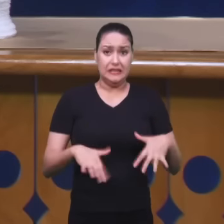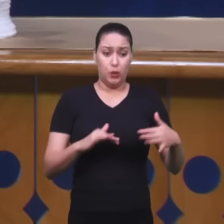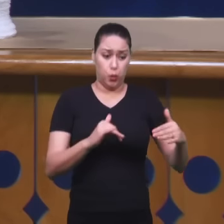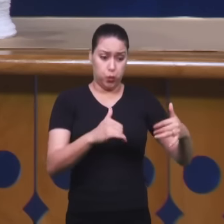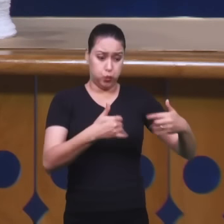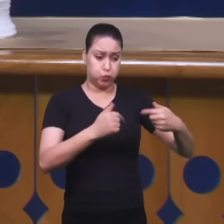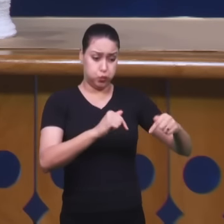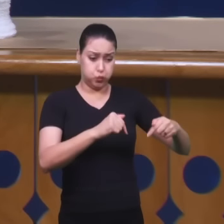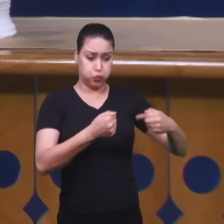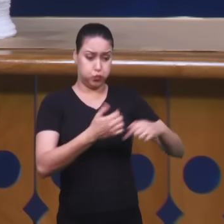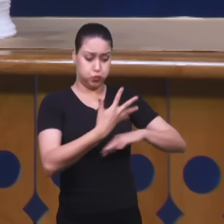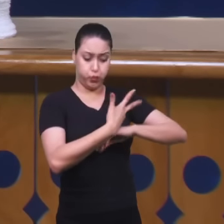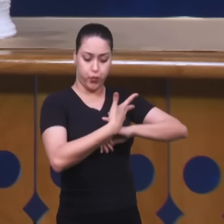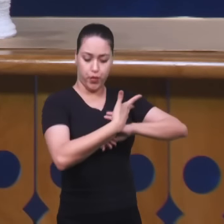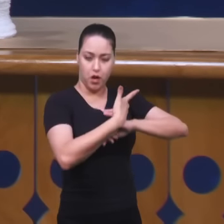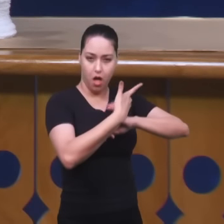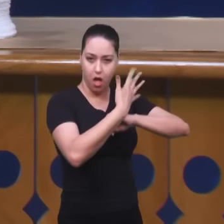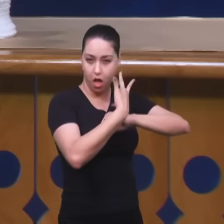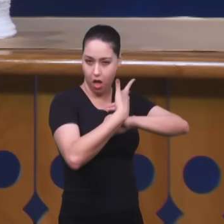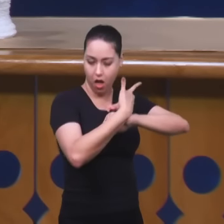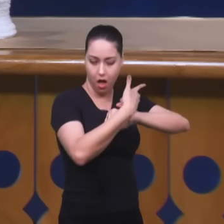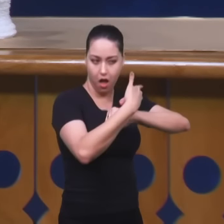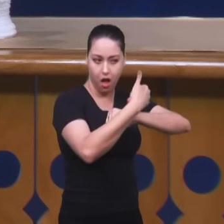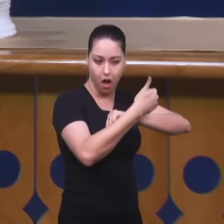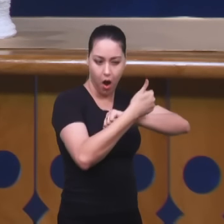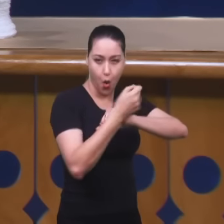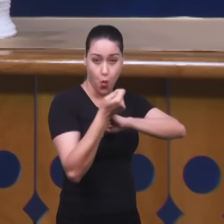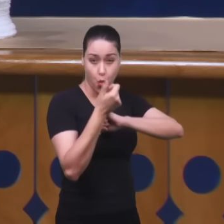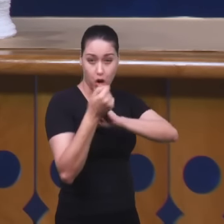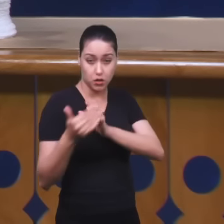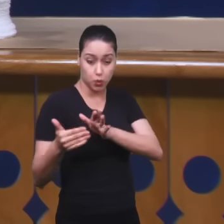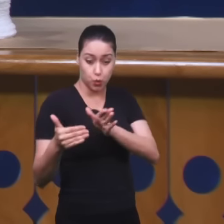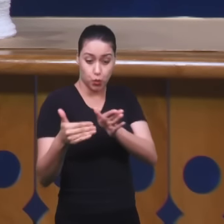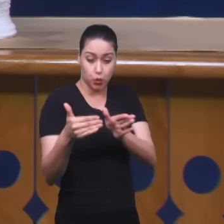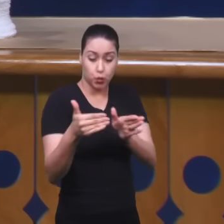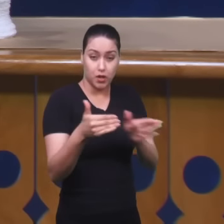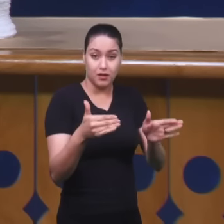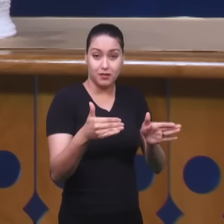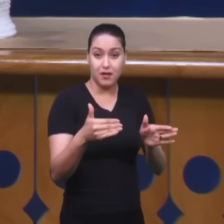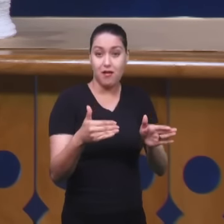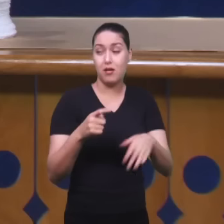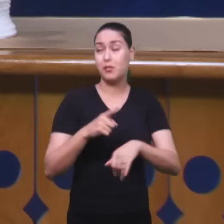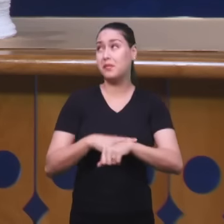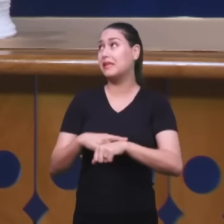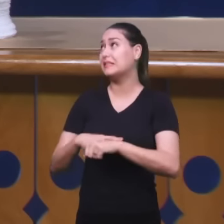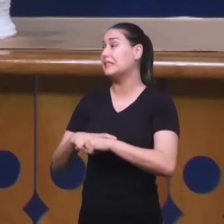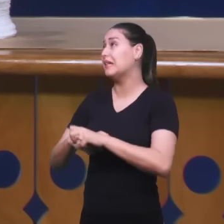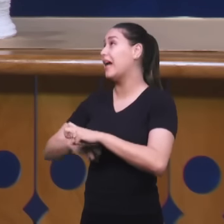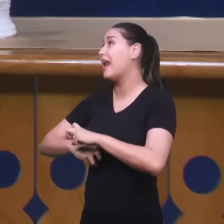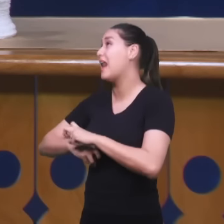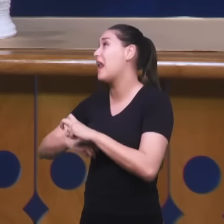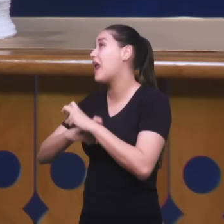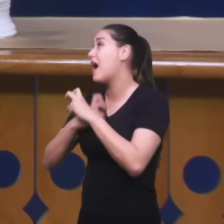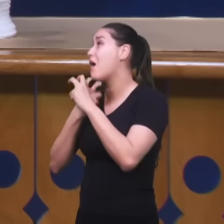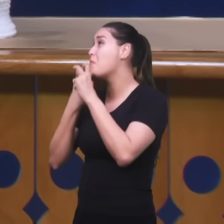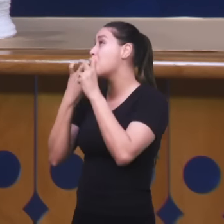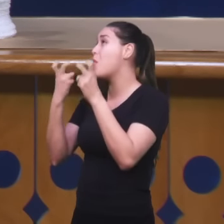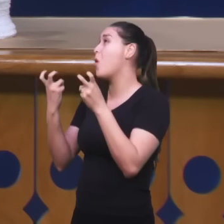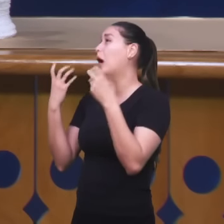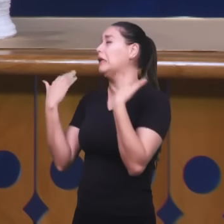olhos Por aquilo Que agradava Ele Ele expressa Essa dor Num clamor E nós podemos Até imaginar Se nós